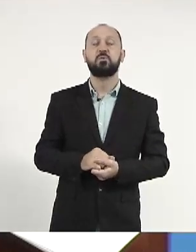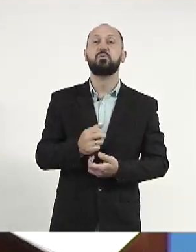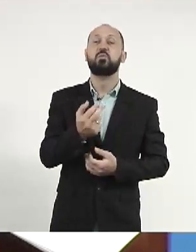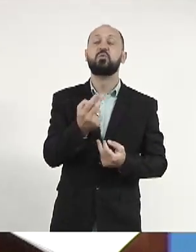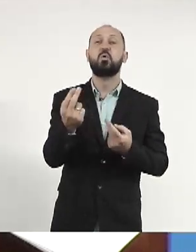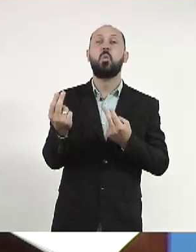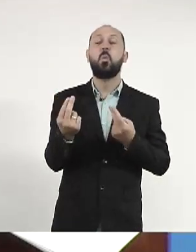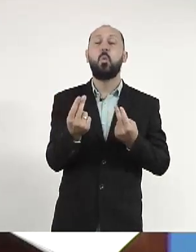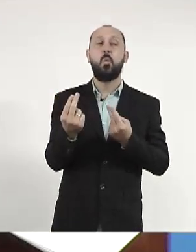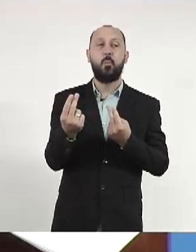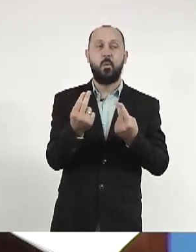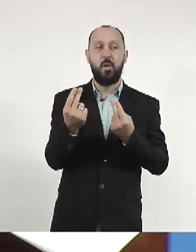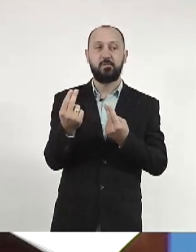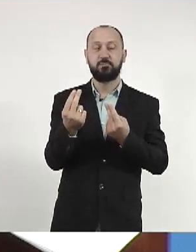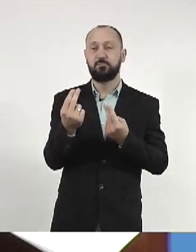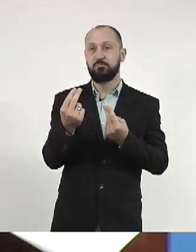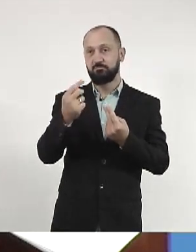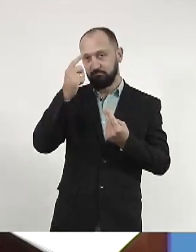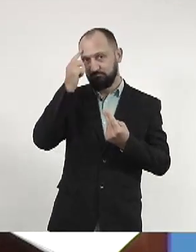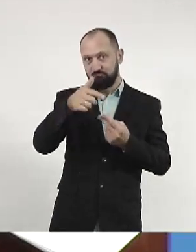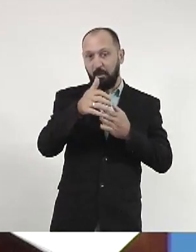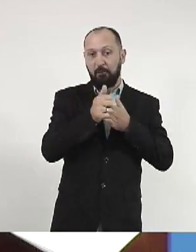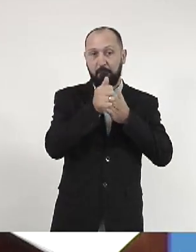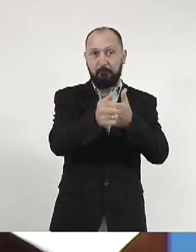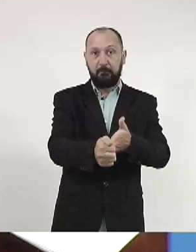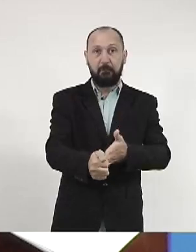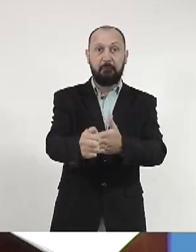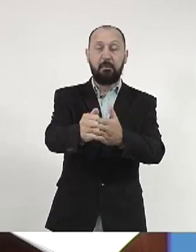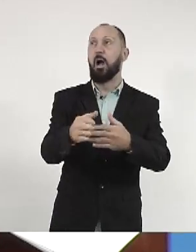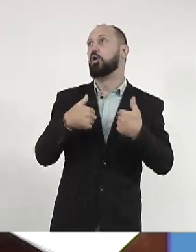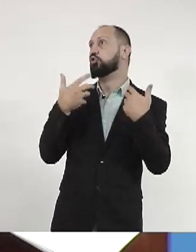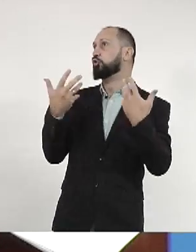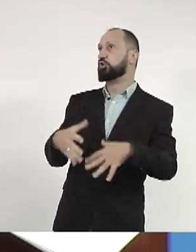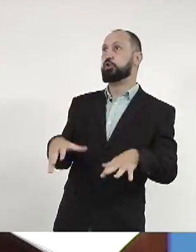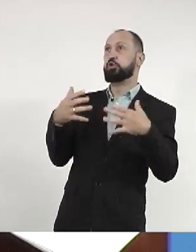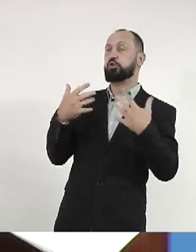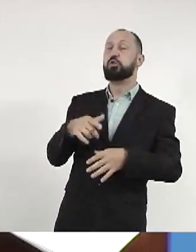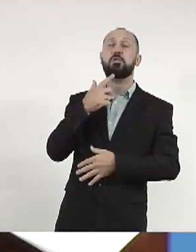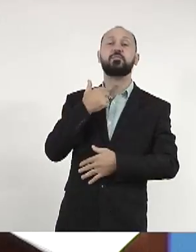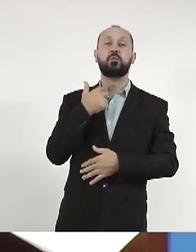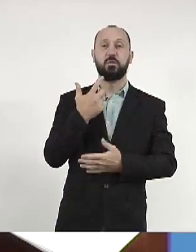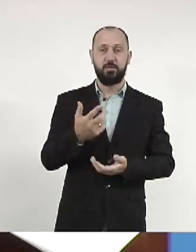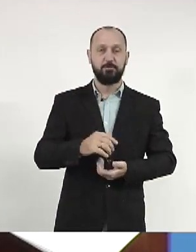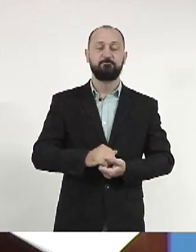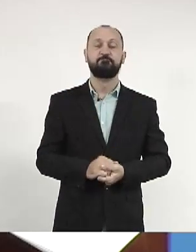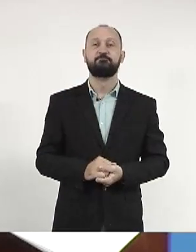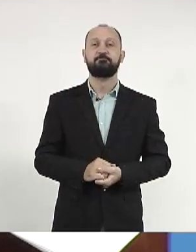tivessem sido levadas a fazer alguma coisa contra a sua própria vontade.